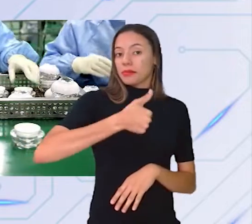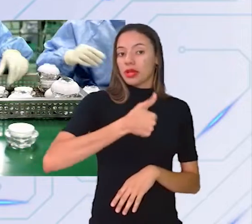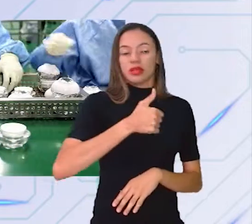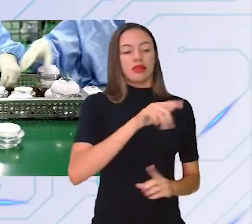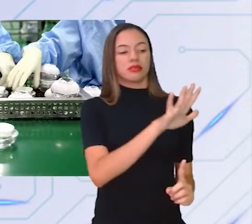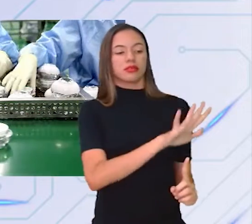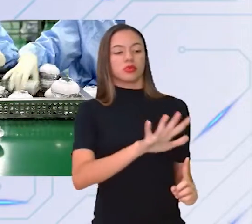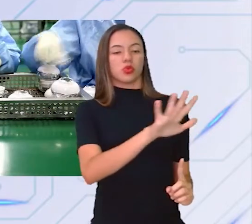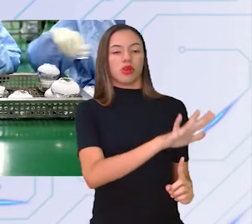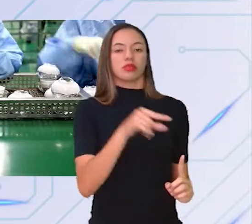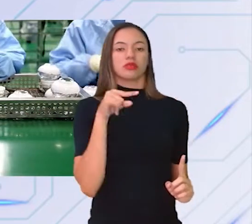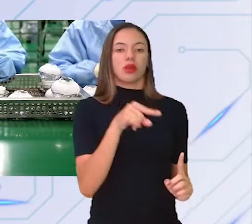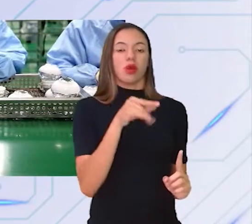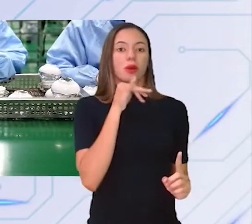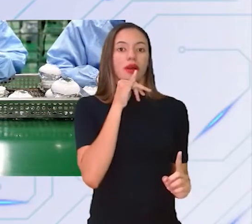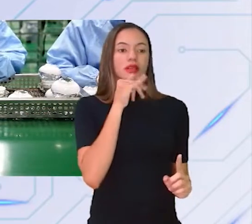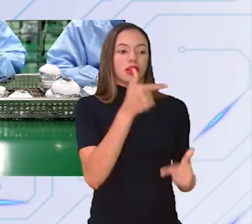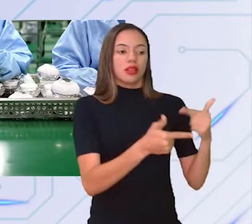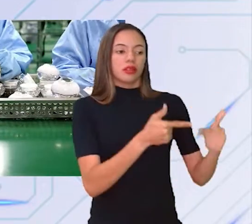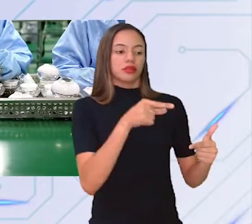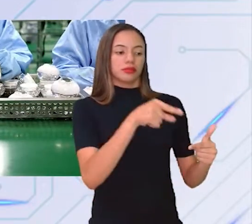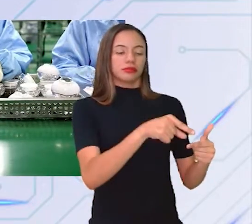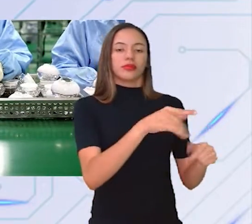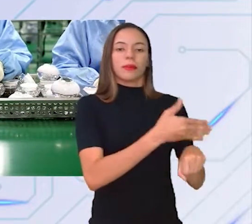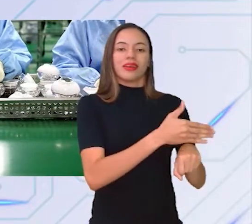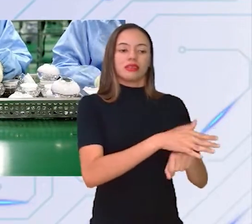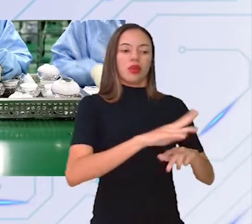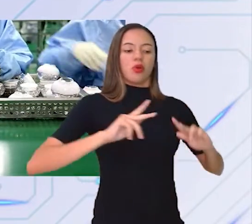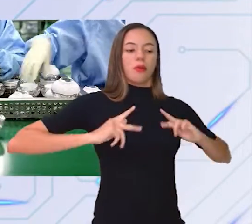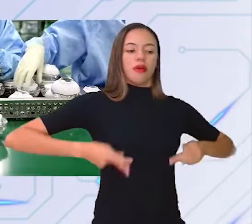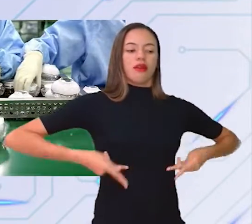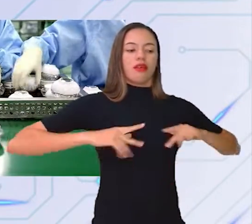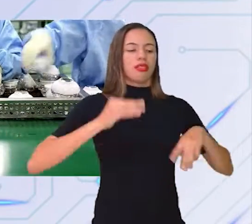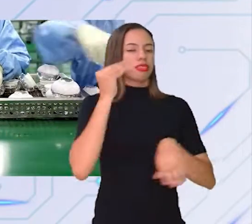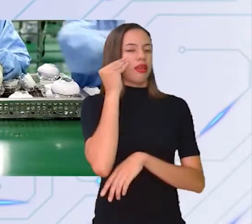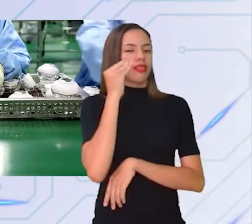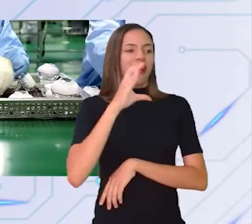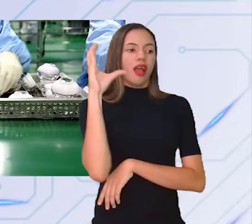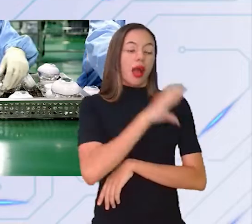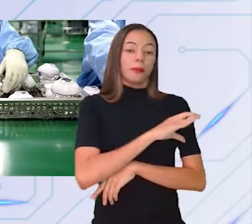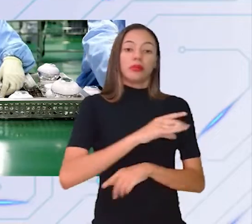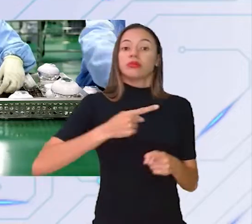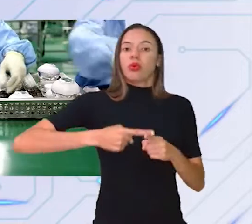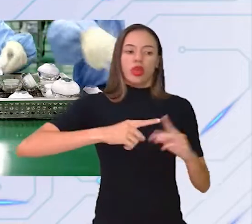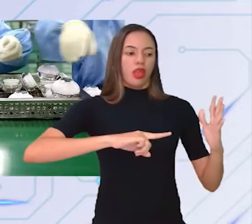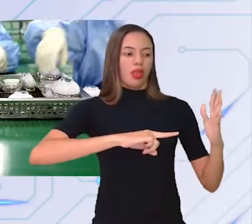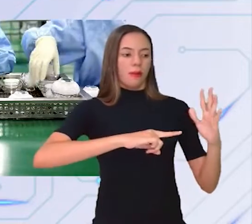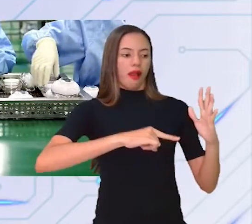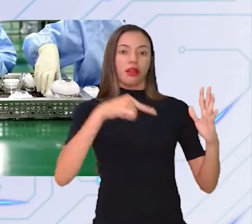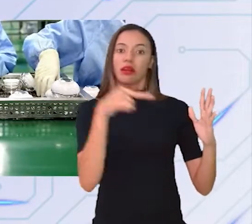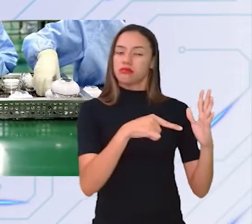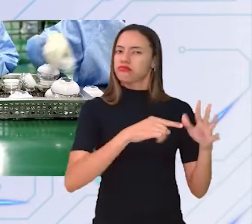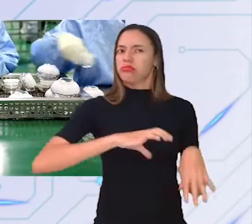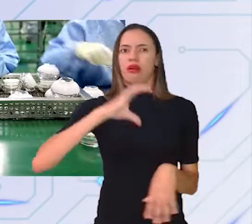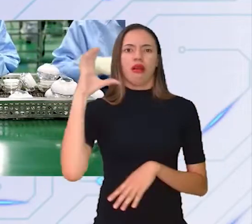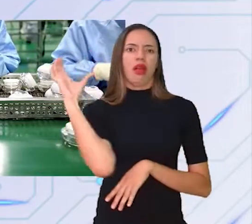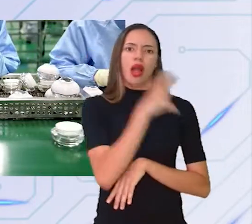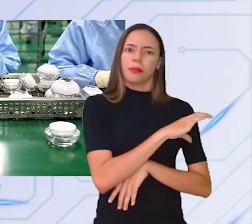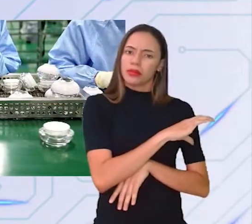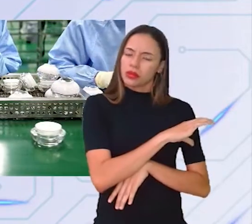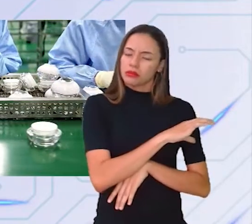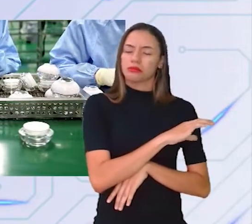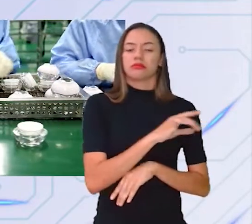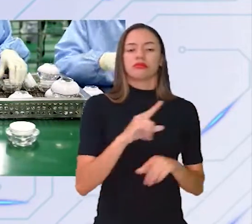que a ação humana, ela tenta ser bem rápida, porque a máquina ela é muito rápida, então, para a gente